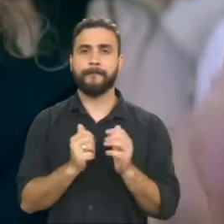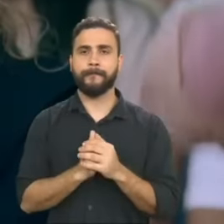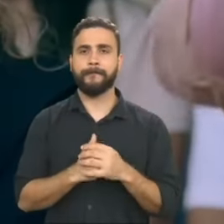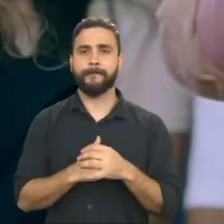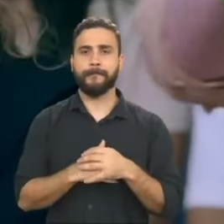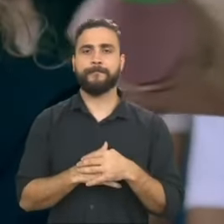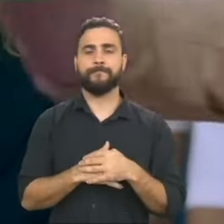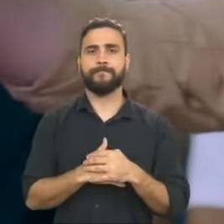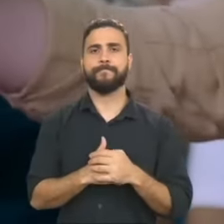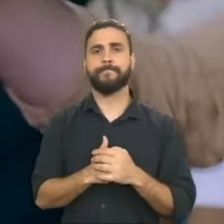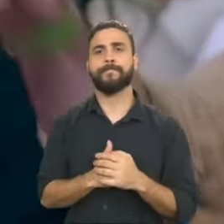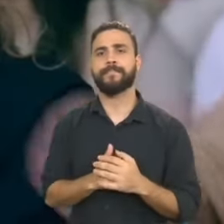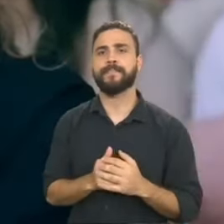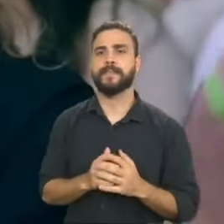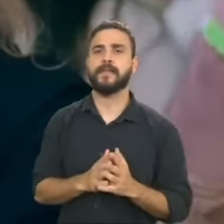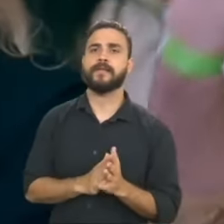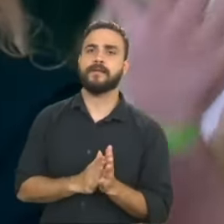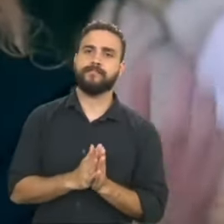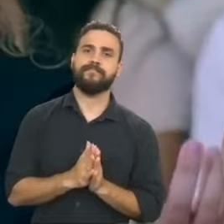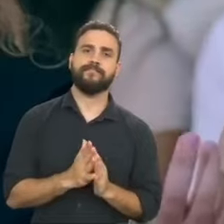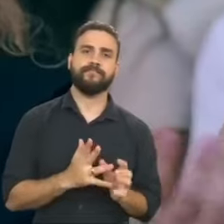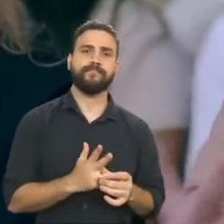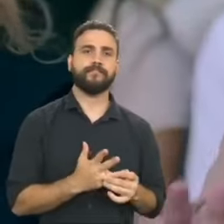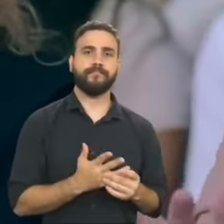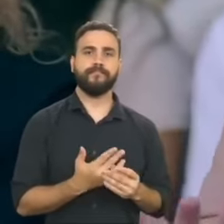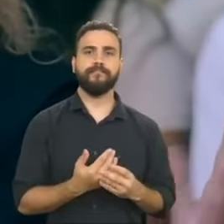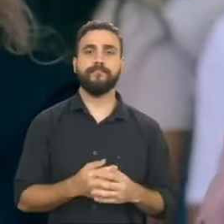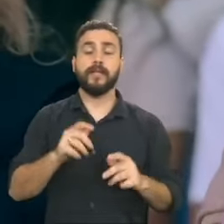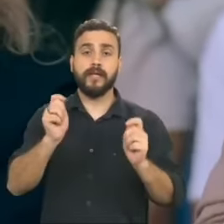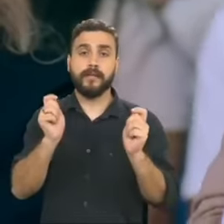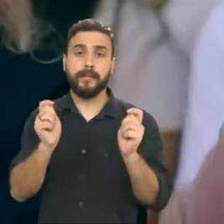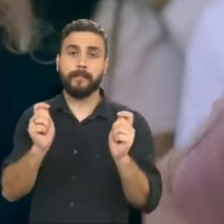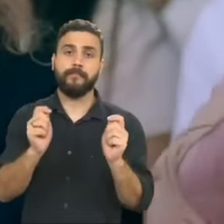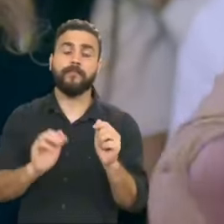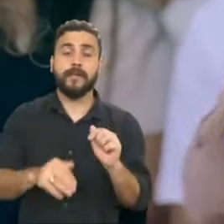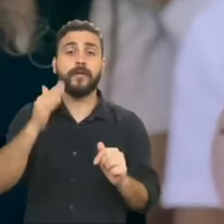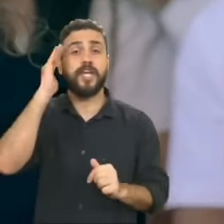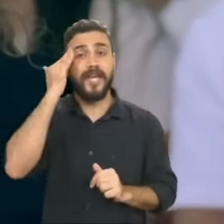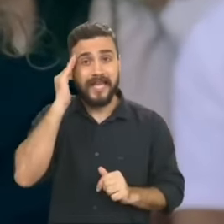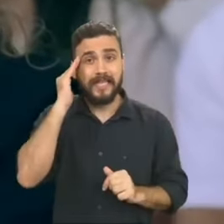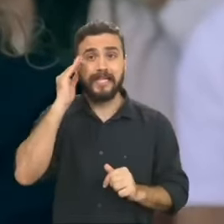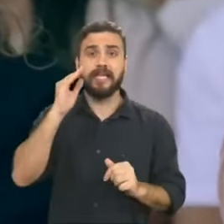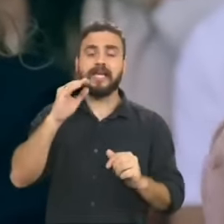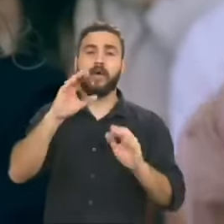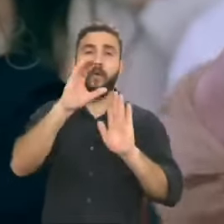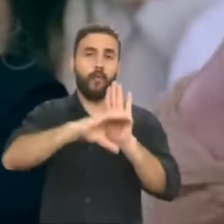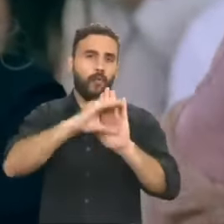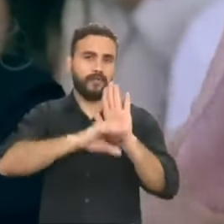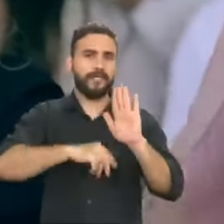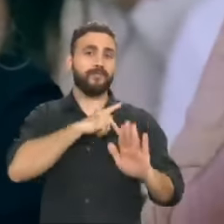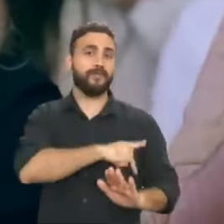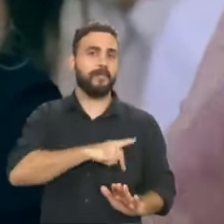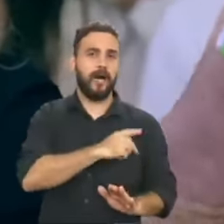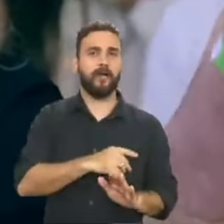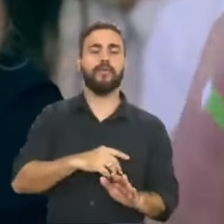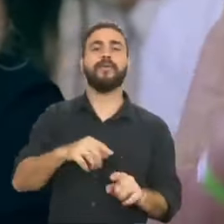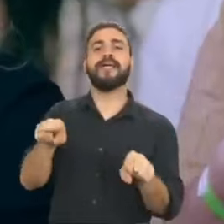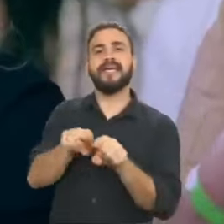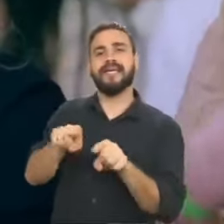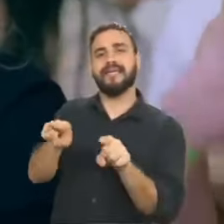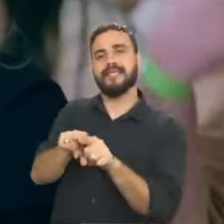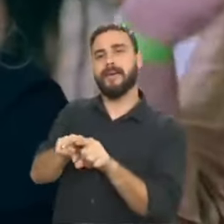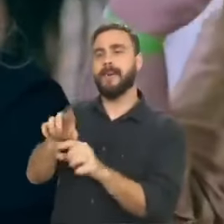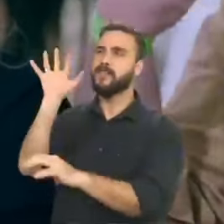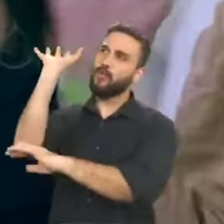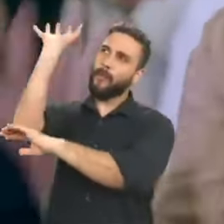apóstolo Paulo, como do ponto de vista coletivo. Por exemplo, o basquetebol era uma estratégia